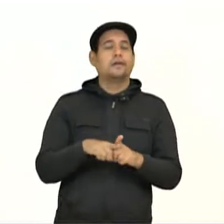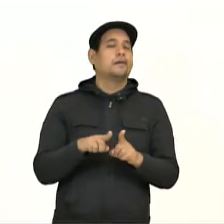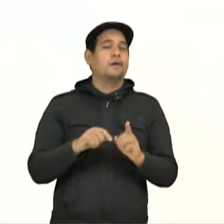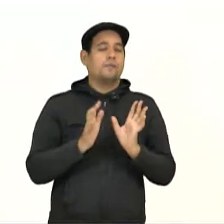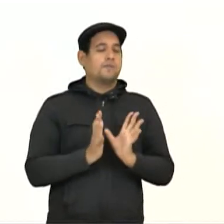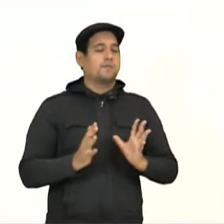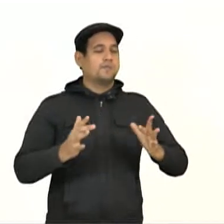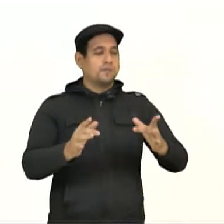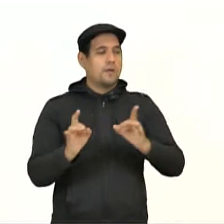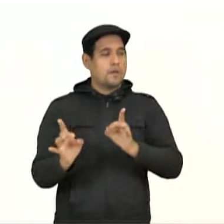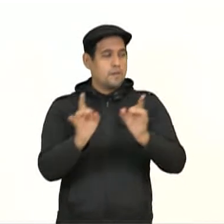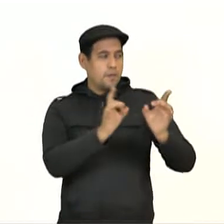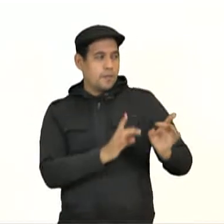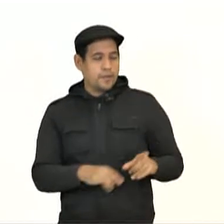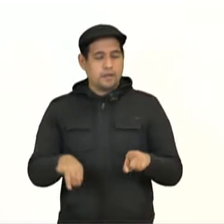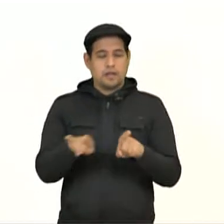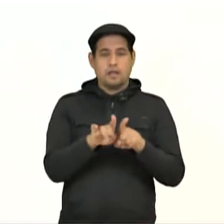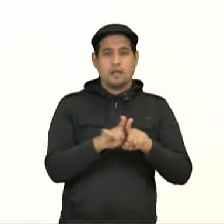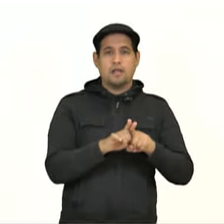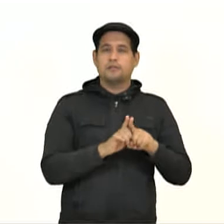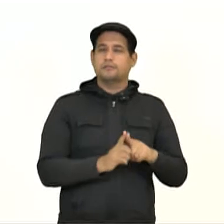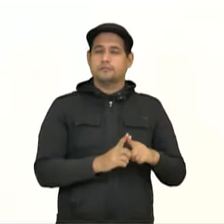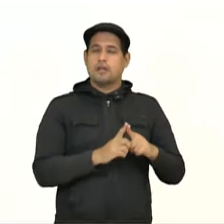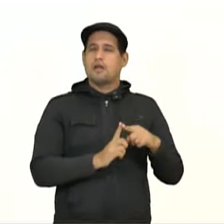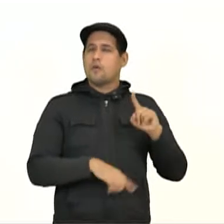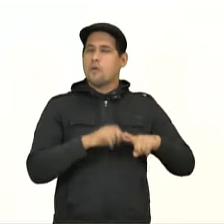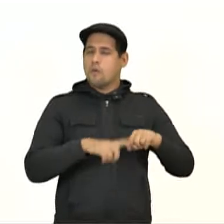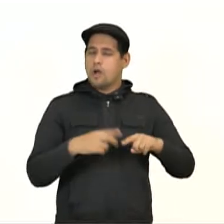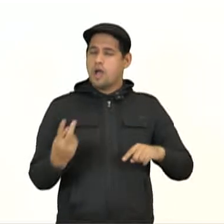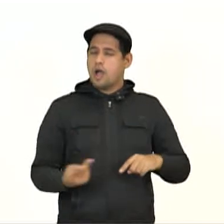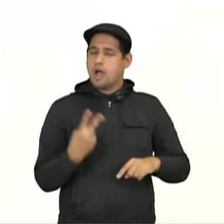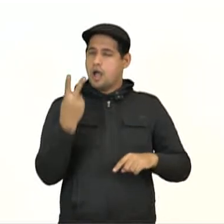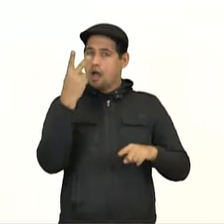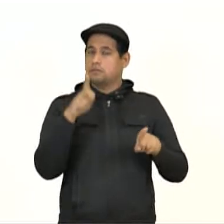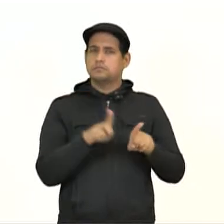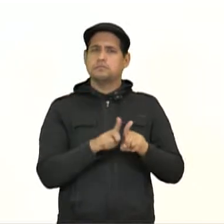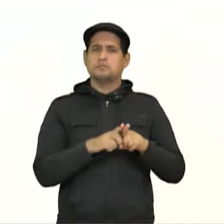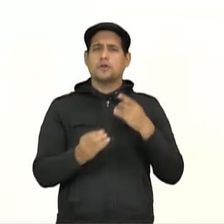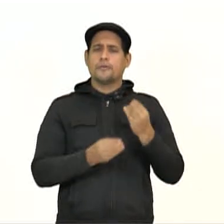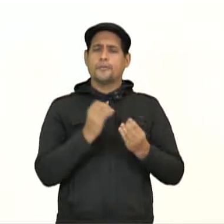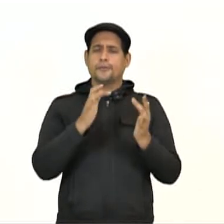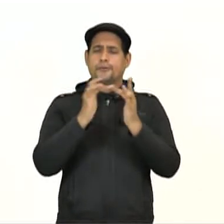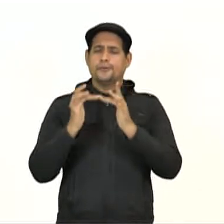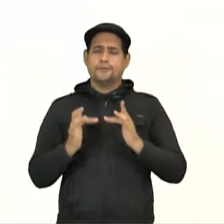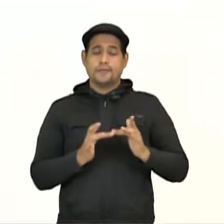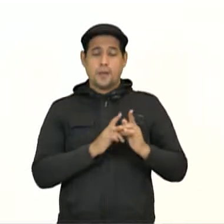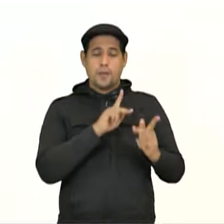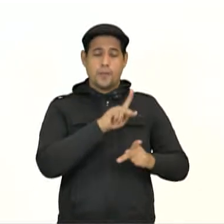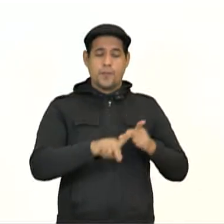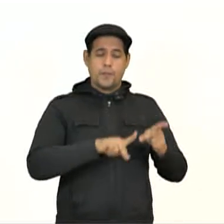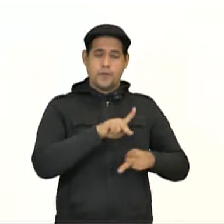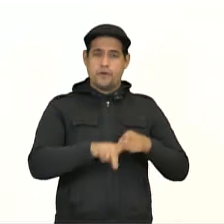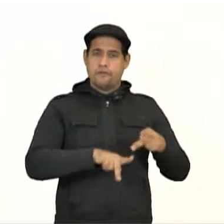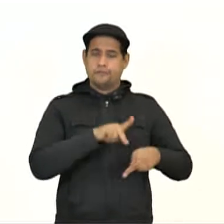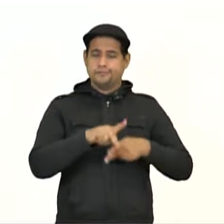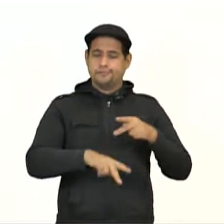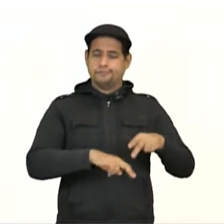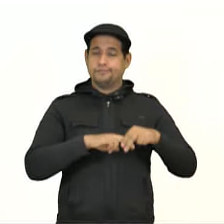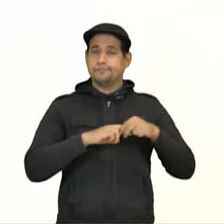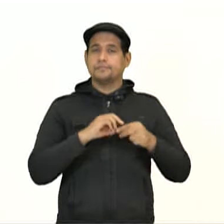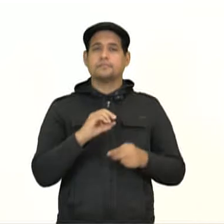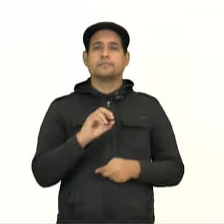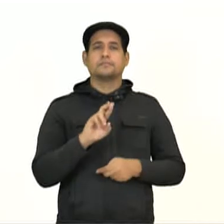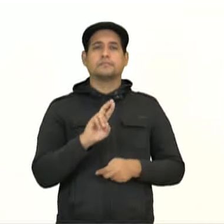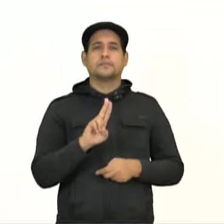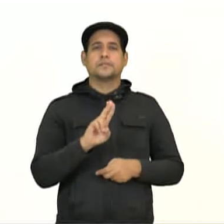do consumo de especiarias e artigos de luxo, em parte devido ao contato com outros povos decorrente então das cruzadas.